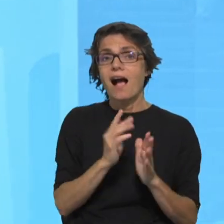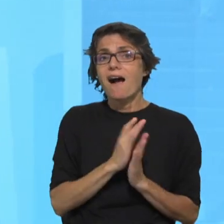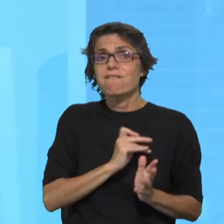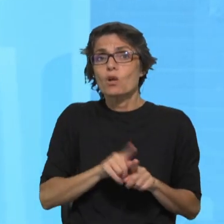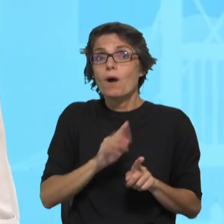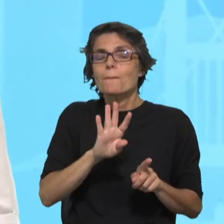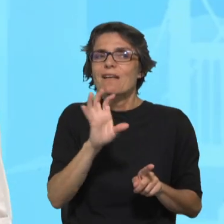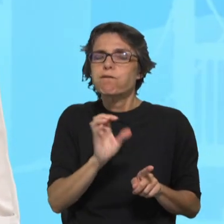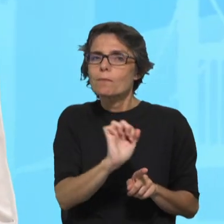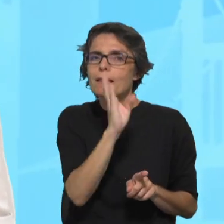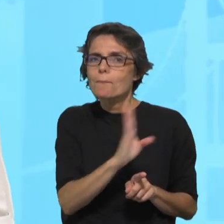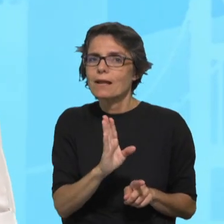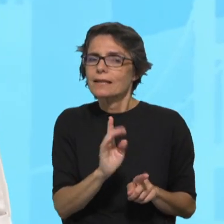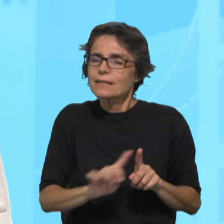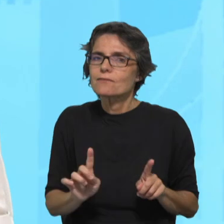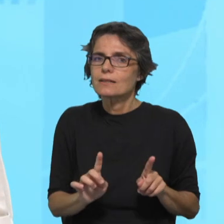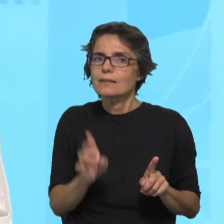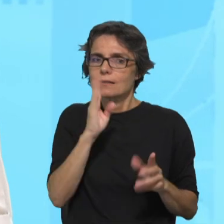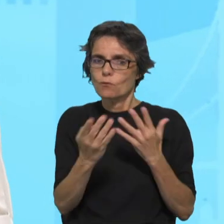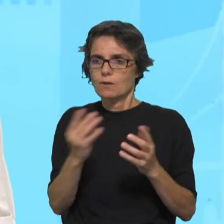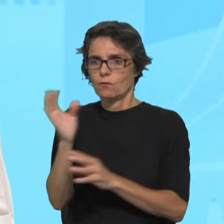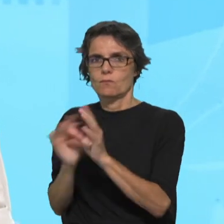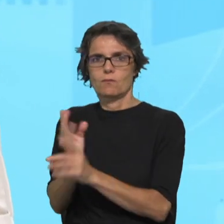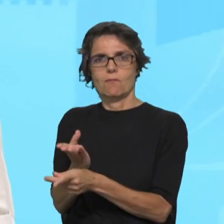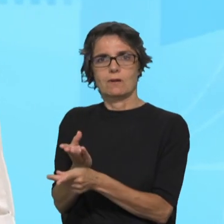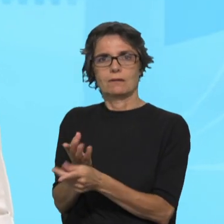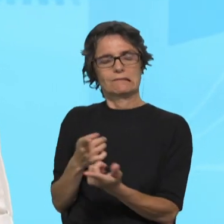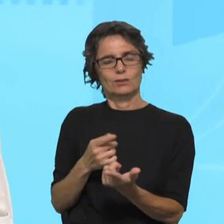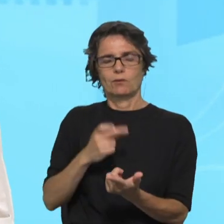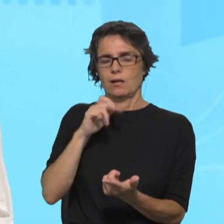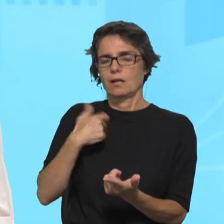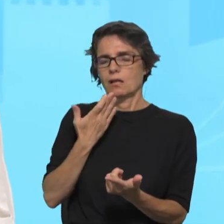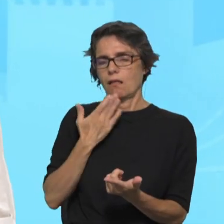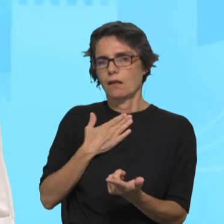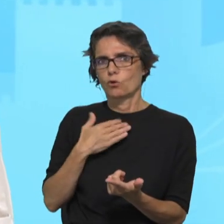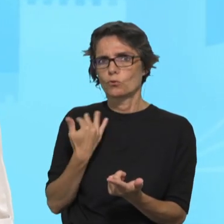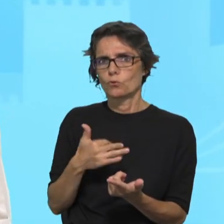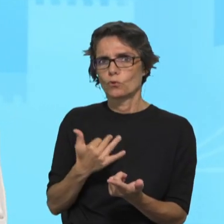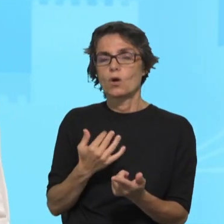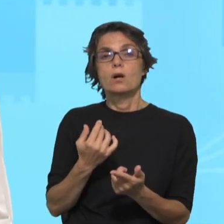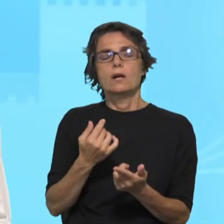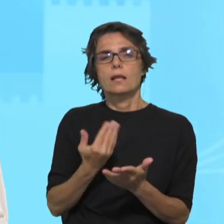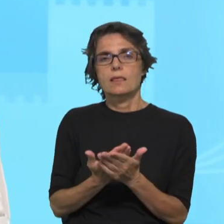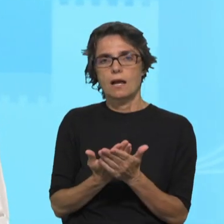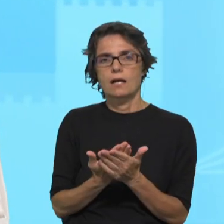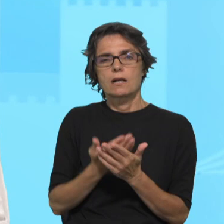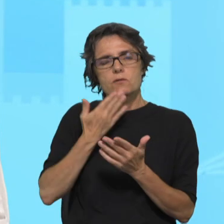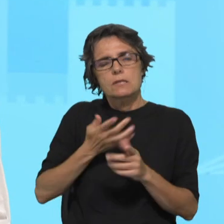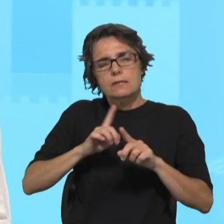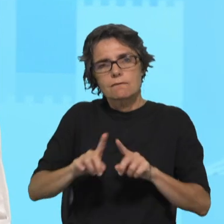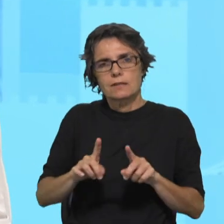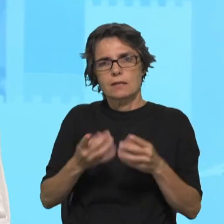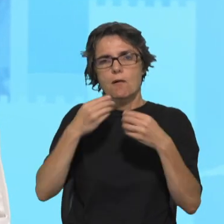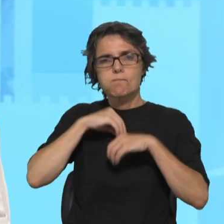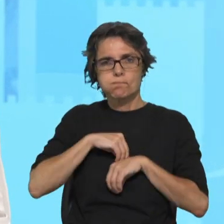forma de viver é diferente de nós europeus, por exemplo. Pronto. E isso também enriquece-nos muito, traz-nos outras experiências